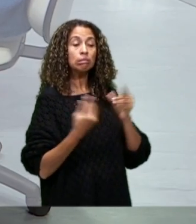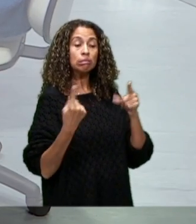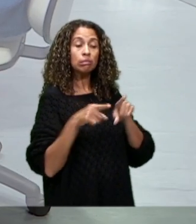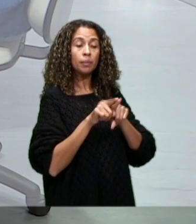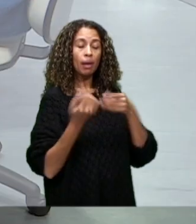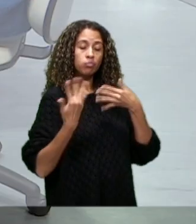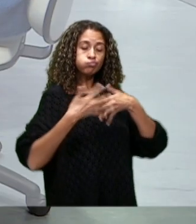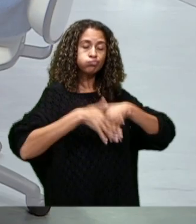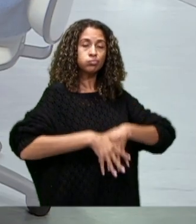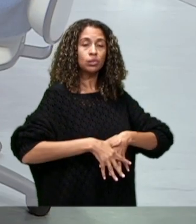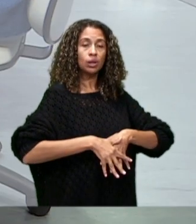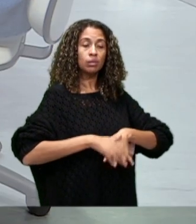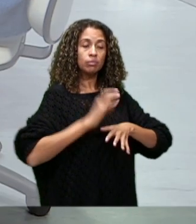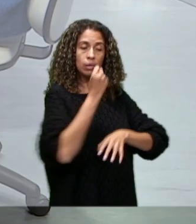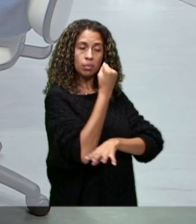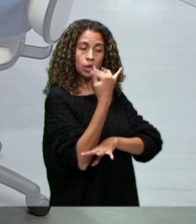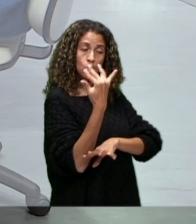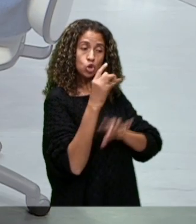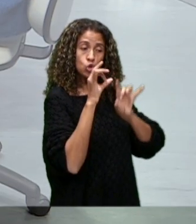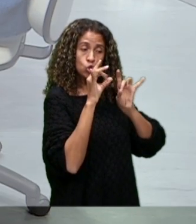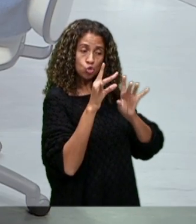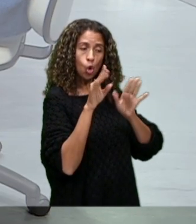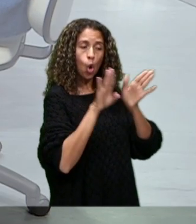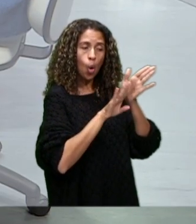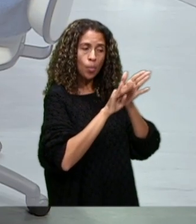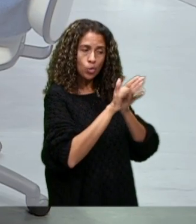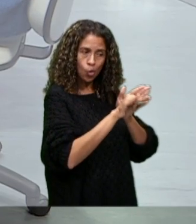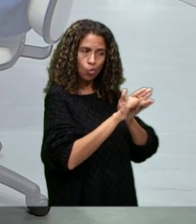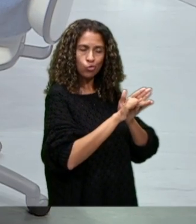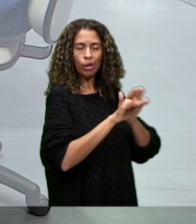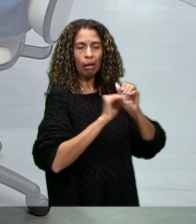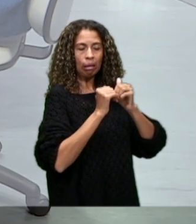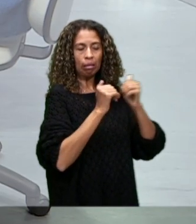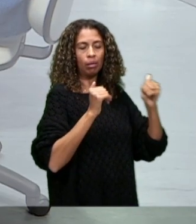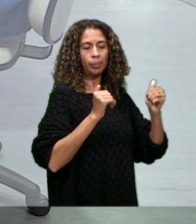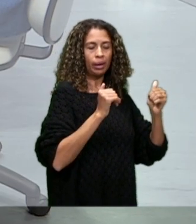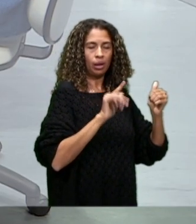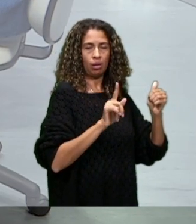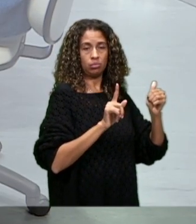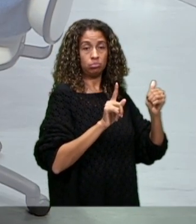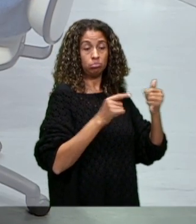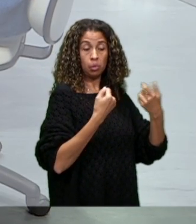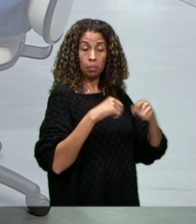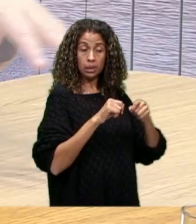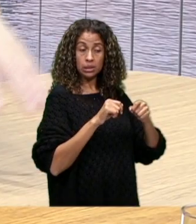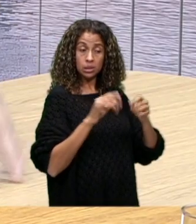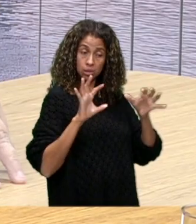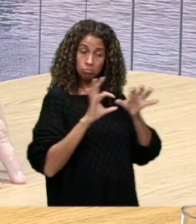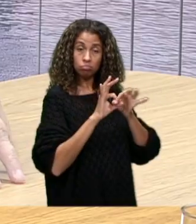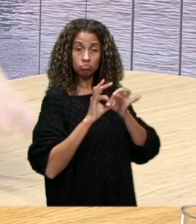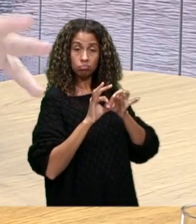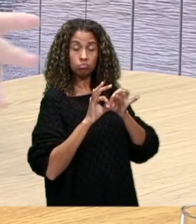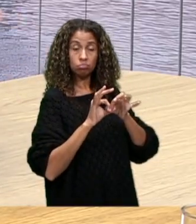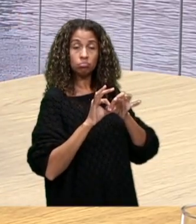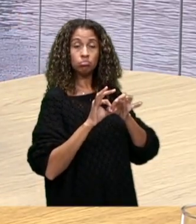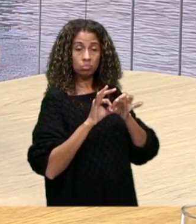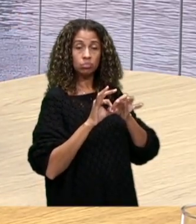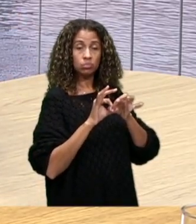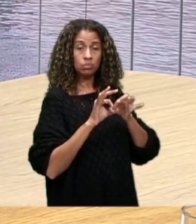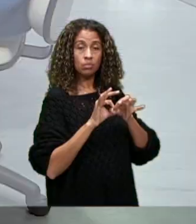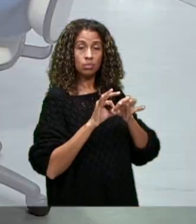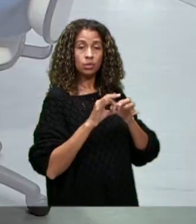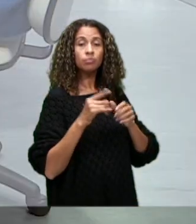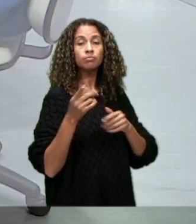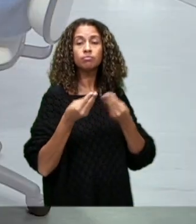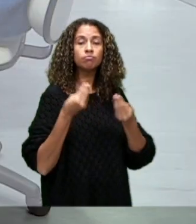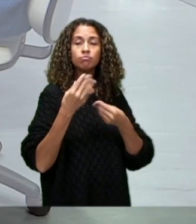de falar de meio ambiente não apenas como um assunto isolado, esse aqui é do meio ambiente, esse daqui é da biologia. Como é que é